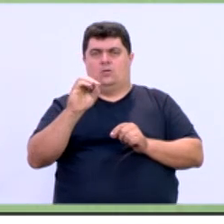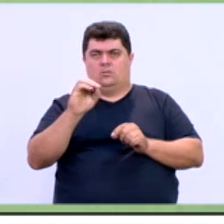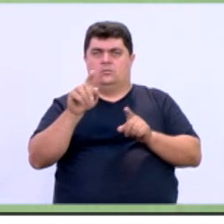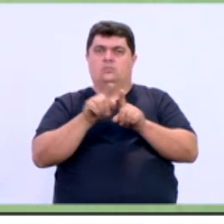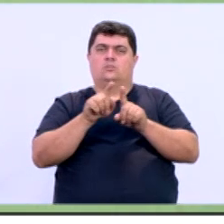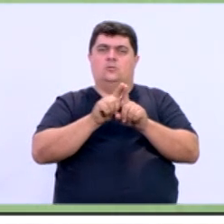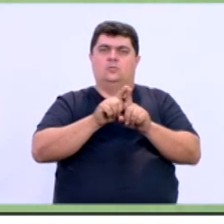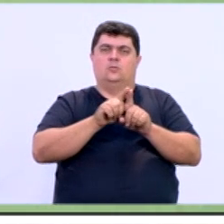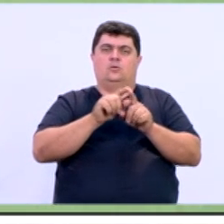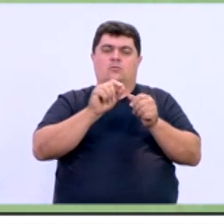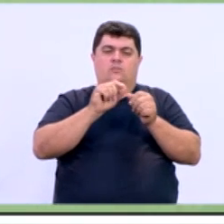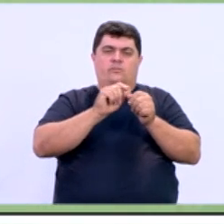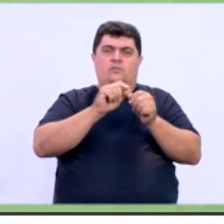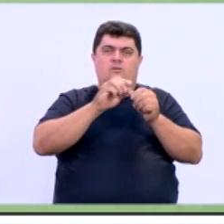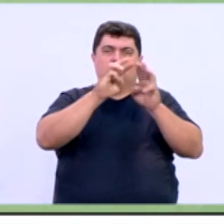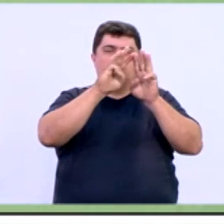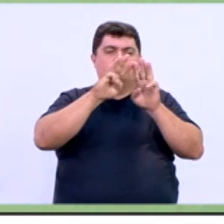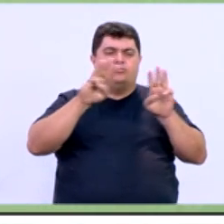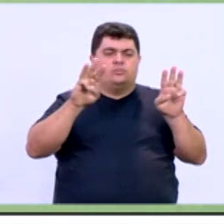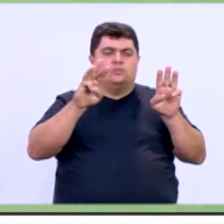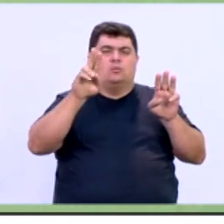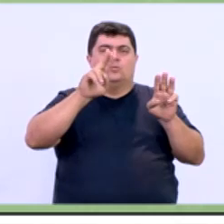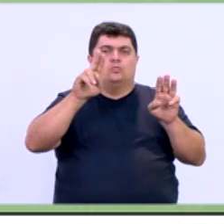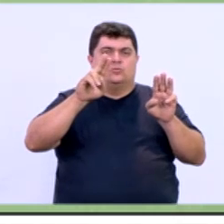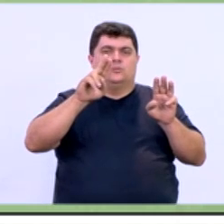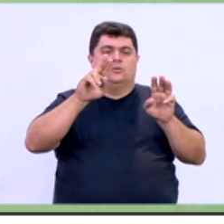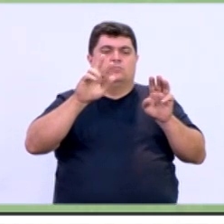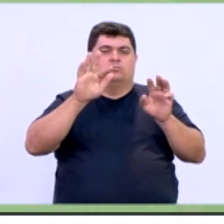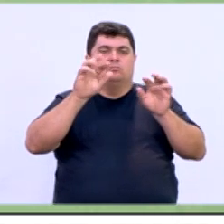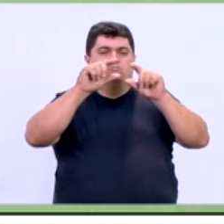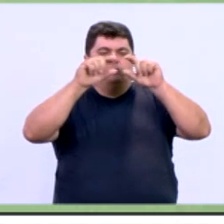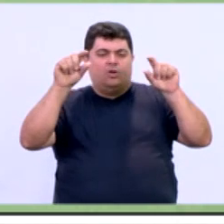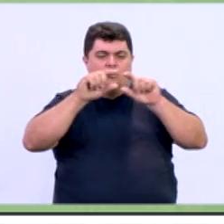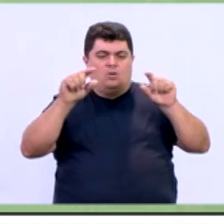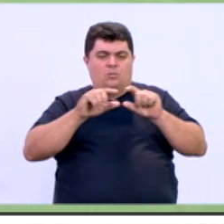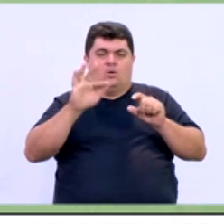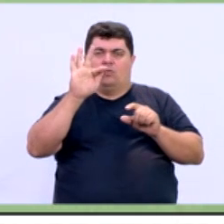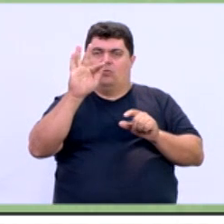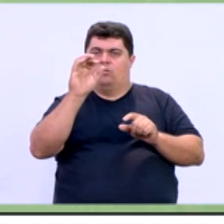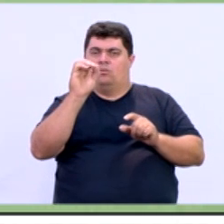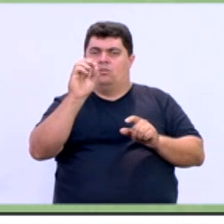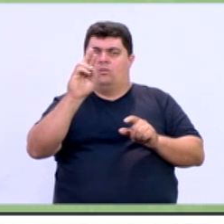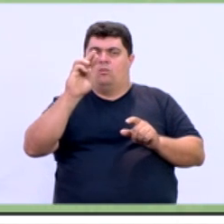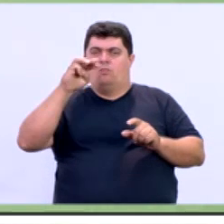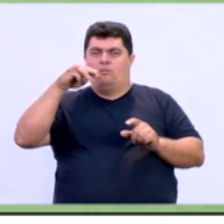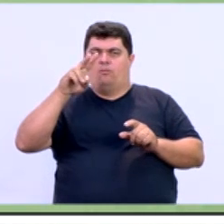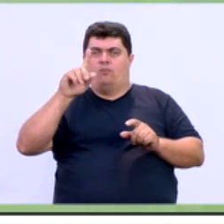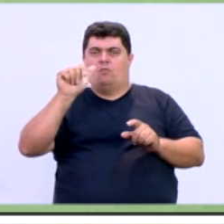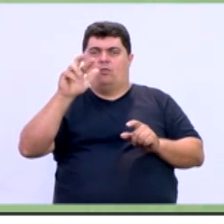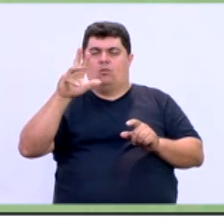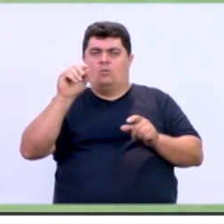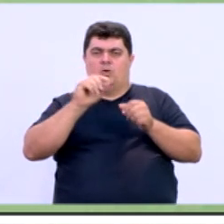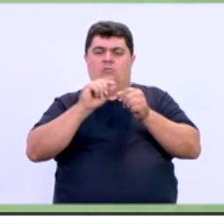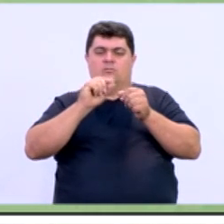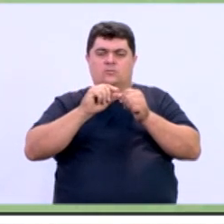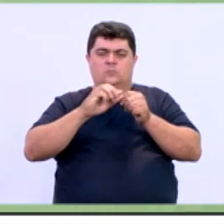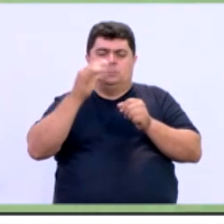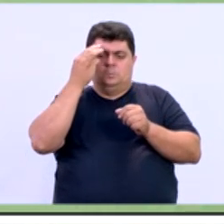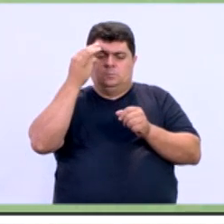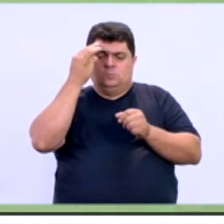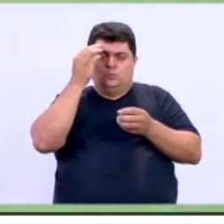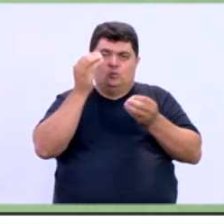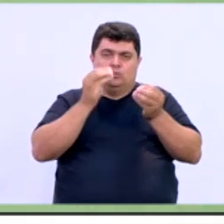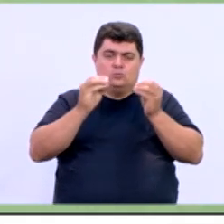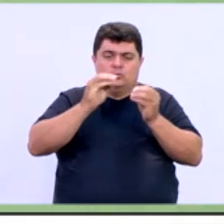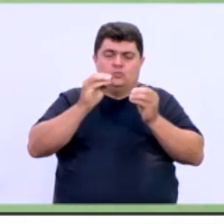escrever páginas que utilizam formulários e realizam processamento com seus dados através de